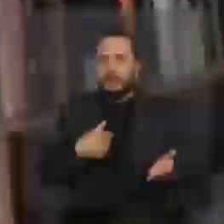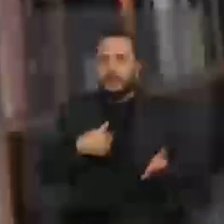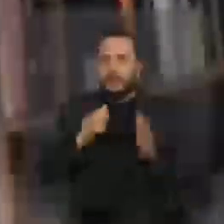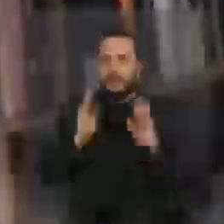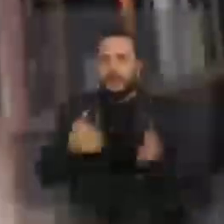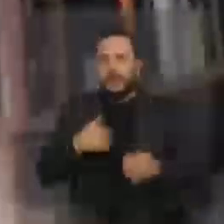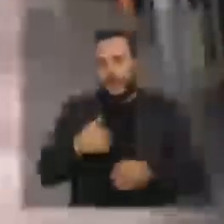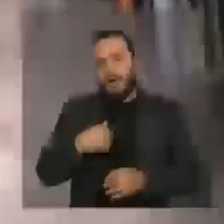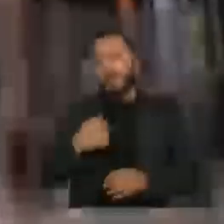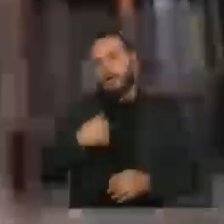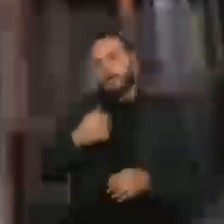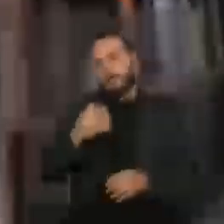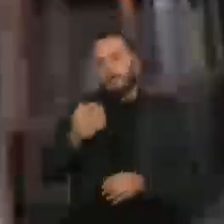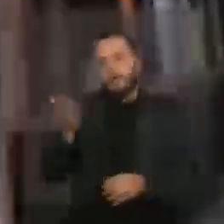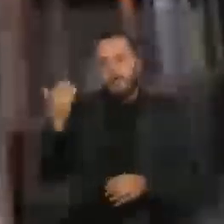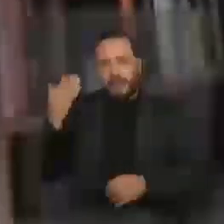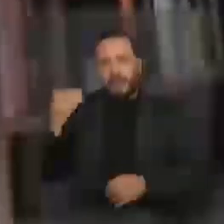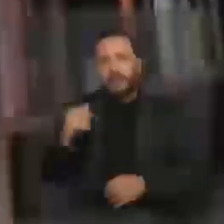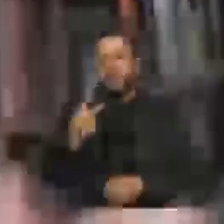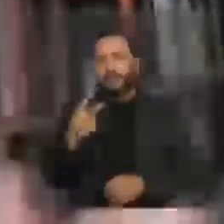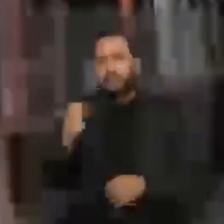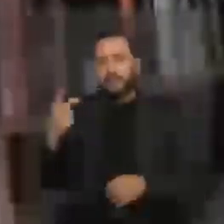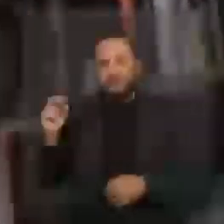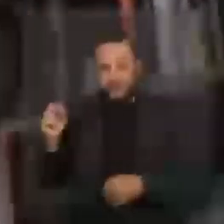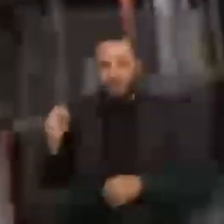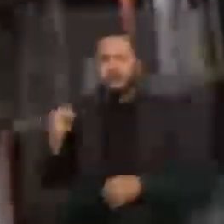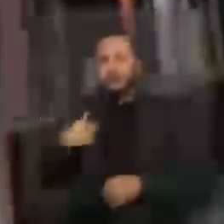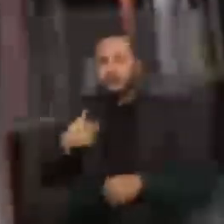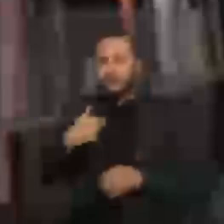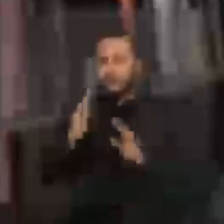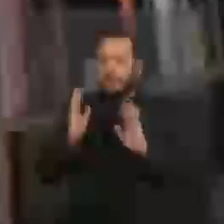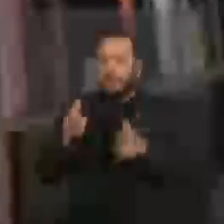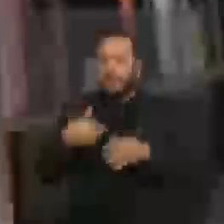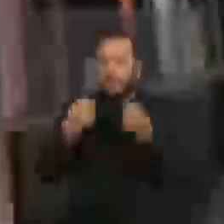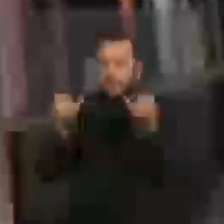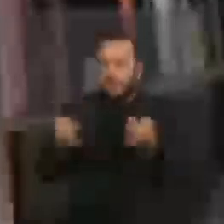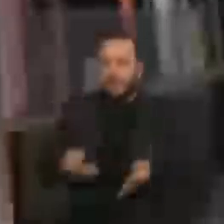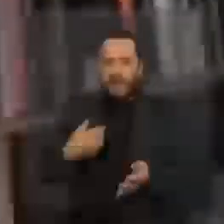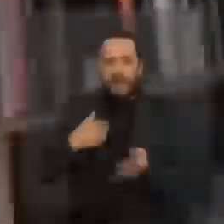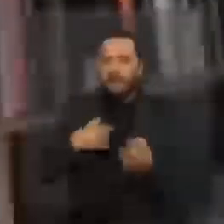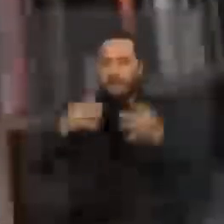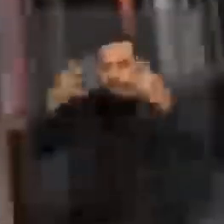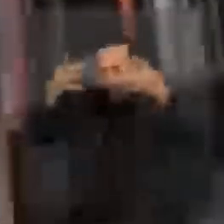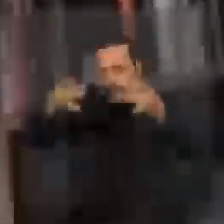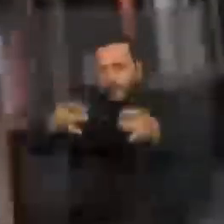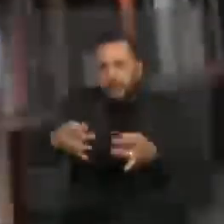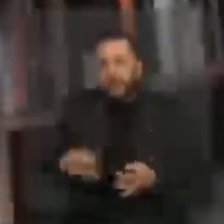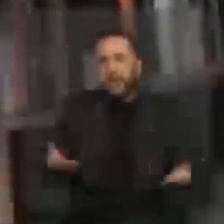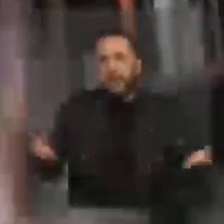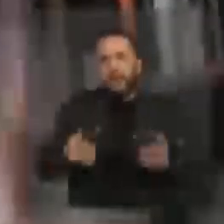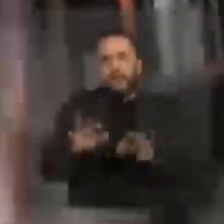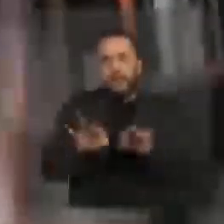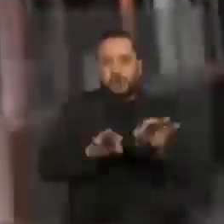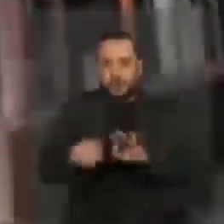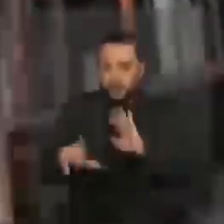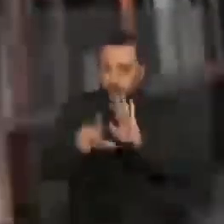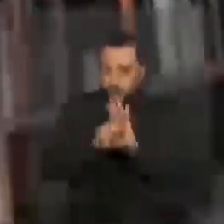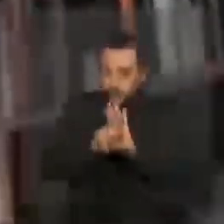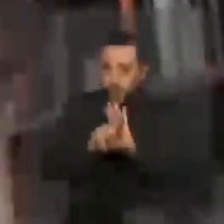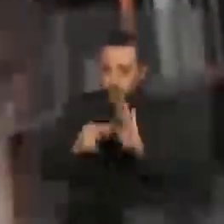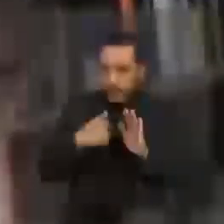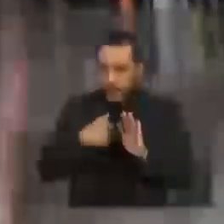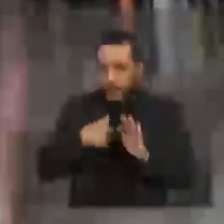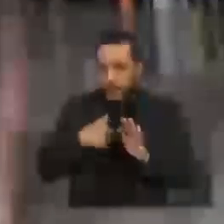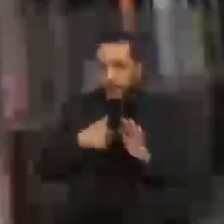de 2020 era mais minucioso, detalhado, explicava tudo isso, 5 agora, 10 depois, e o texto do projeto de lei aqui do substitutivo